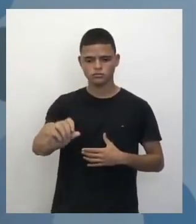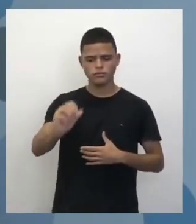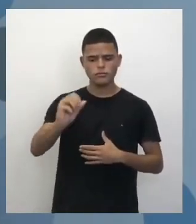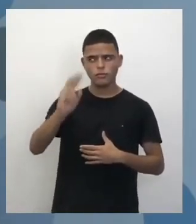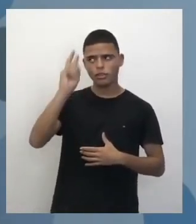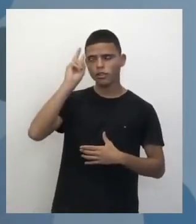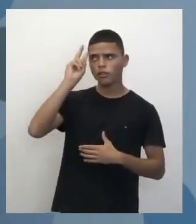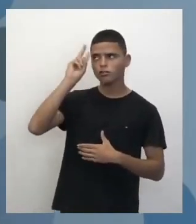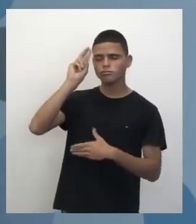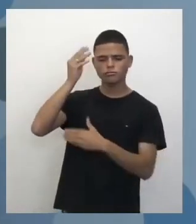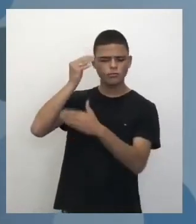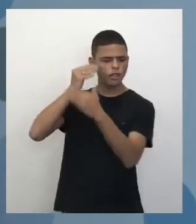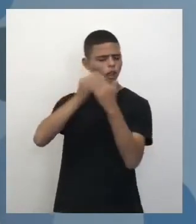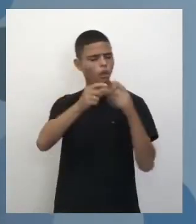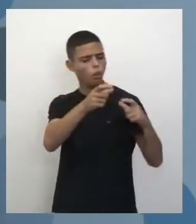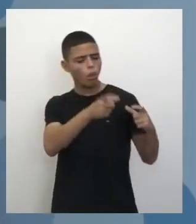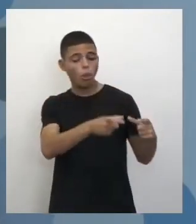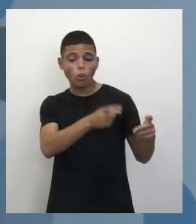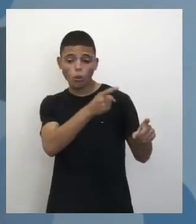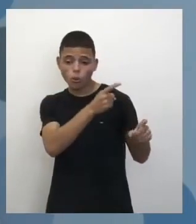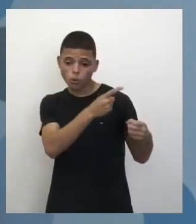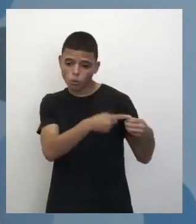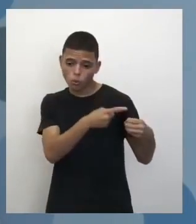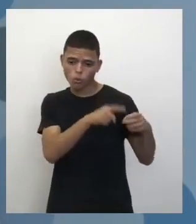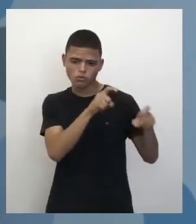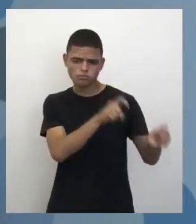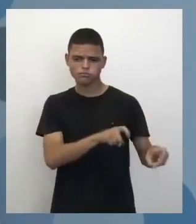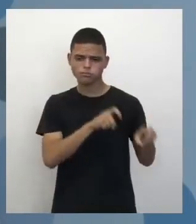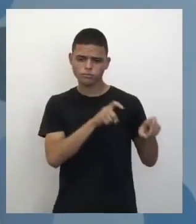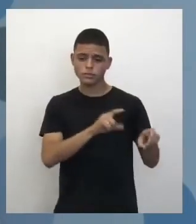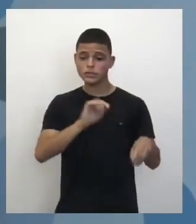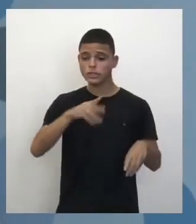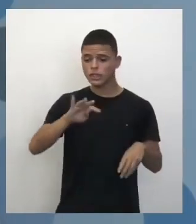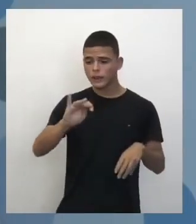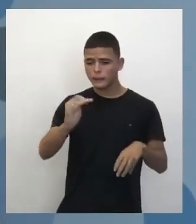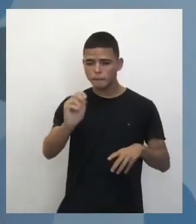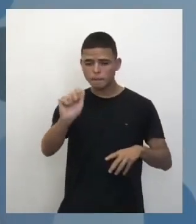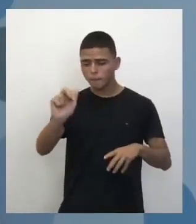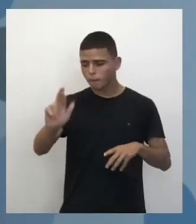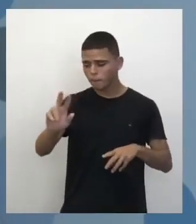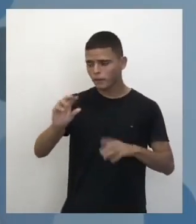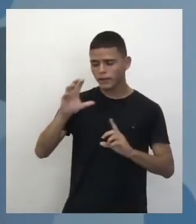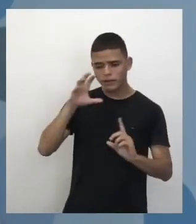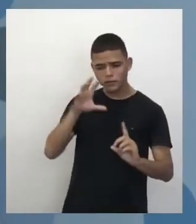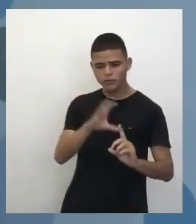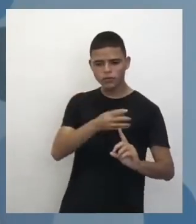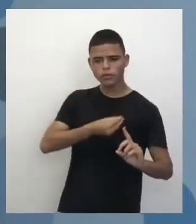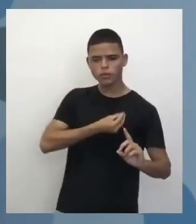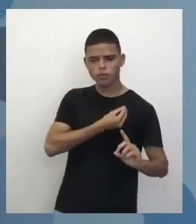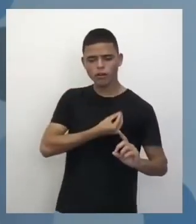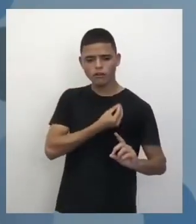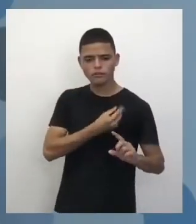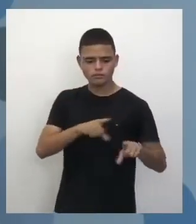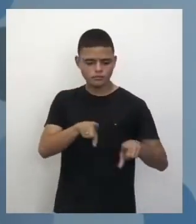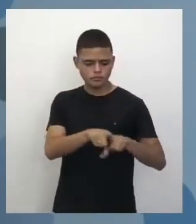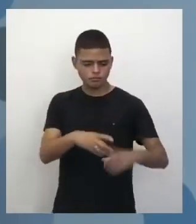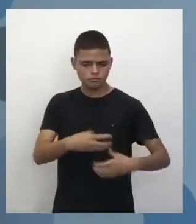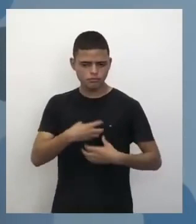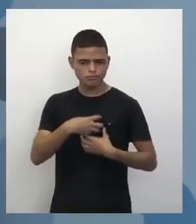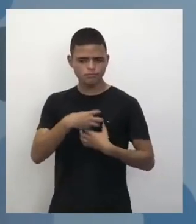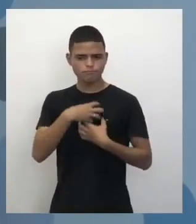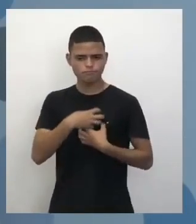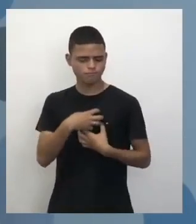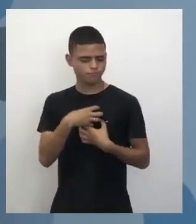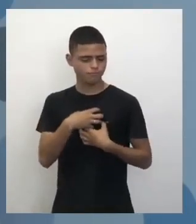relembra a cidade dele, Itabira, né, que tanto influenciou a vida dele e causou nele sentimentos que ele levou durante